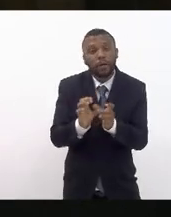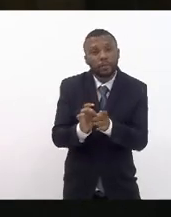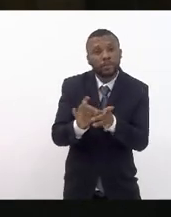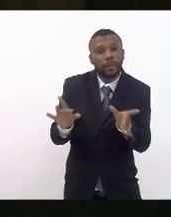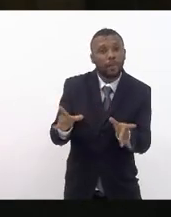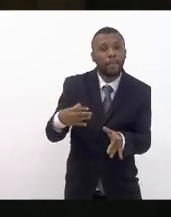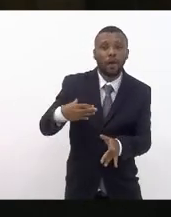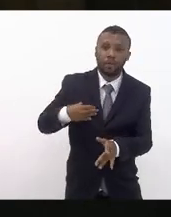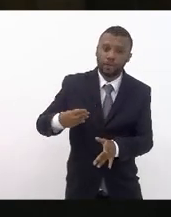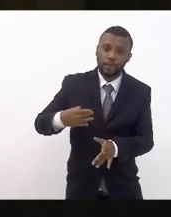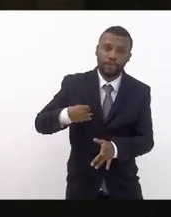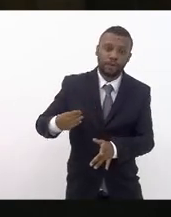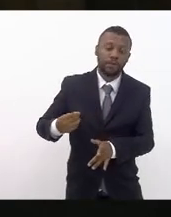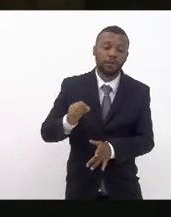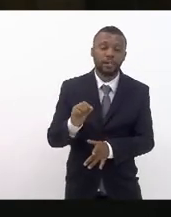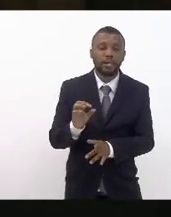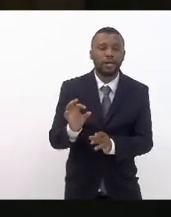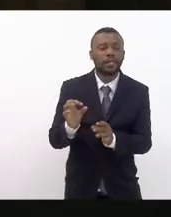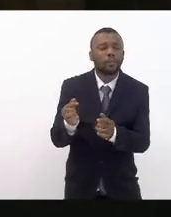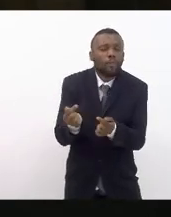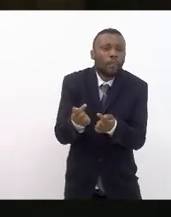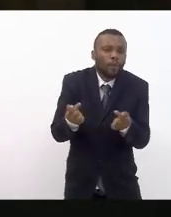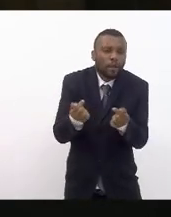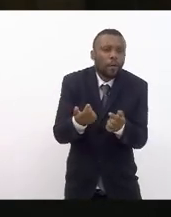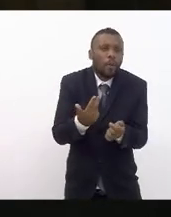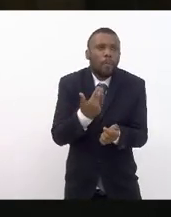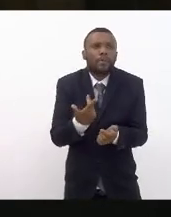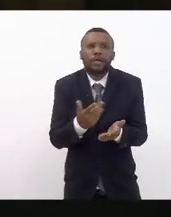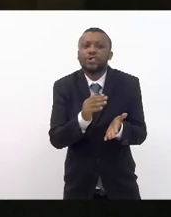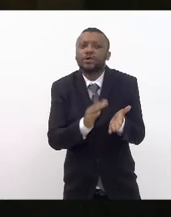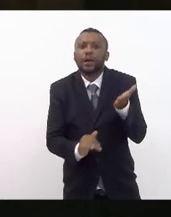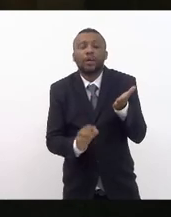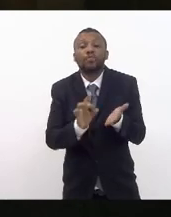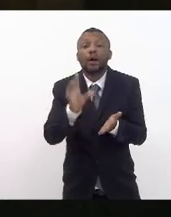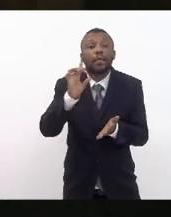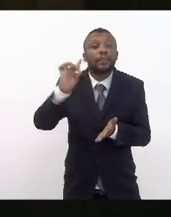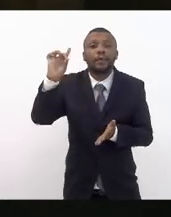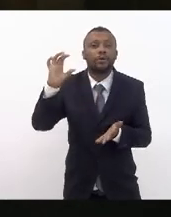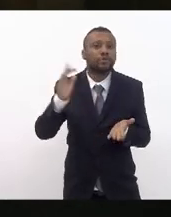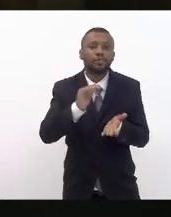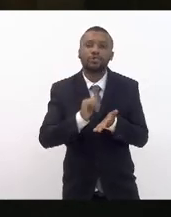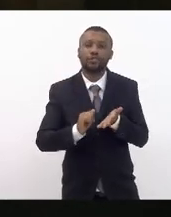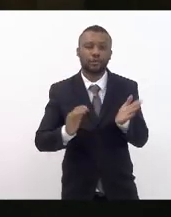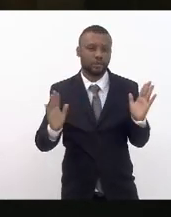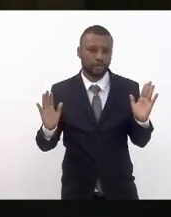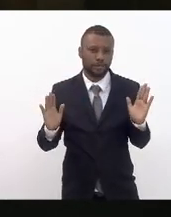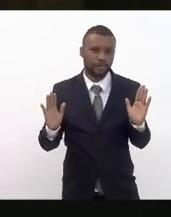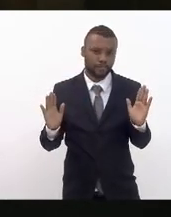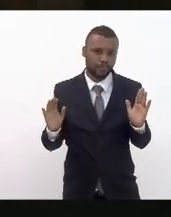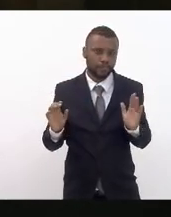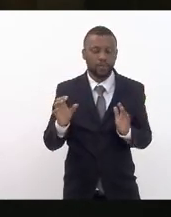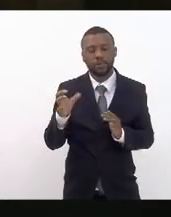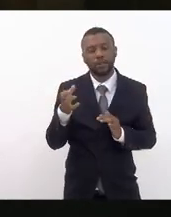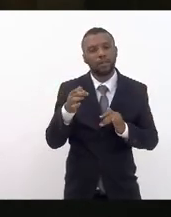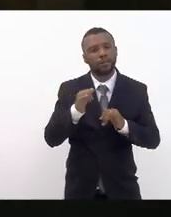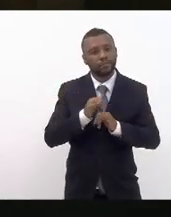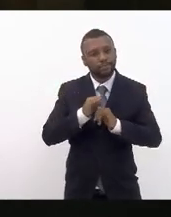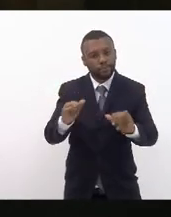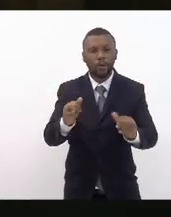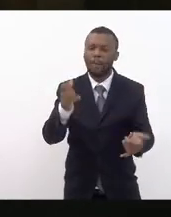para os seus filhos, que ninguém, ninguém vai poder tirar, a não ser Deus. Então eu quero aqui deixar